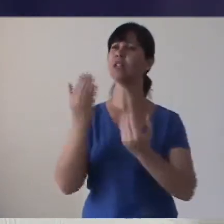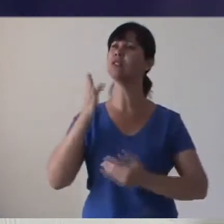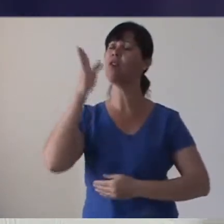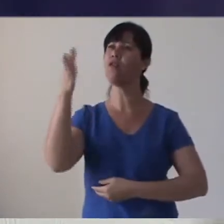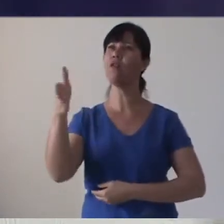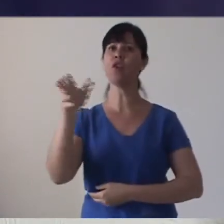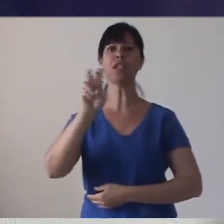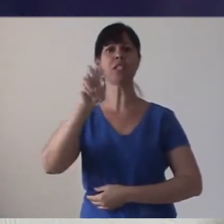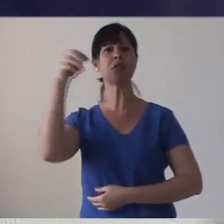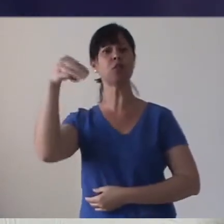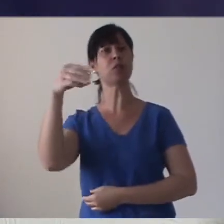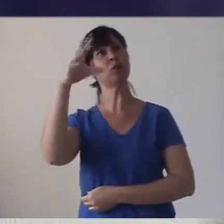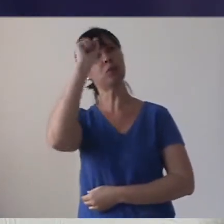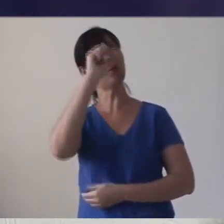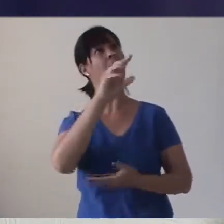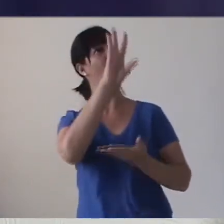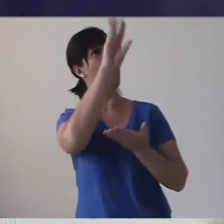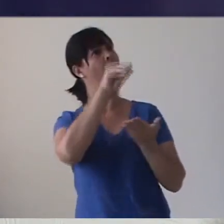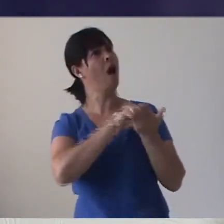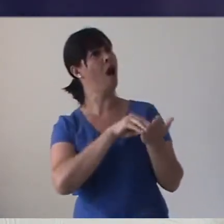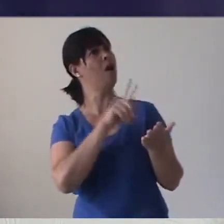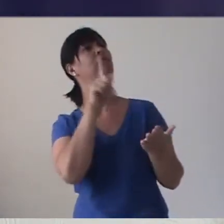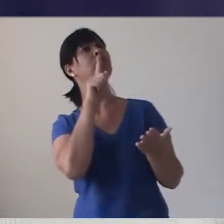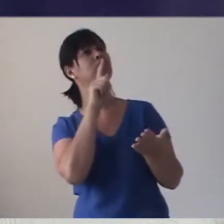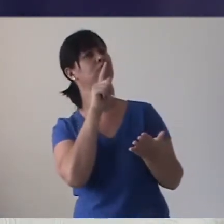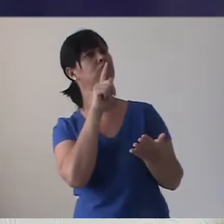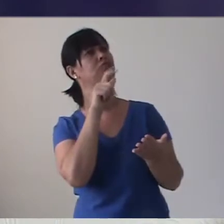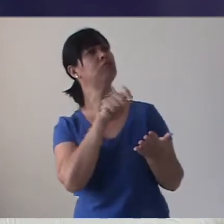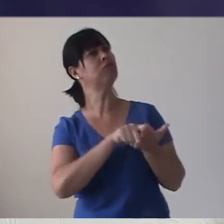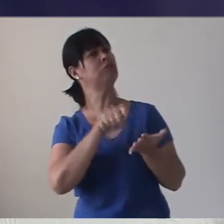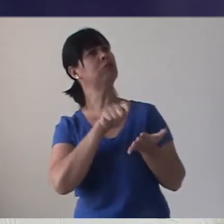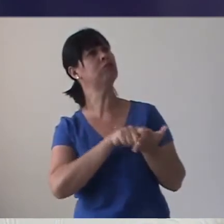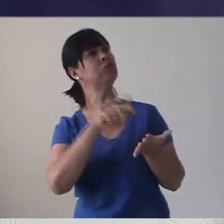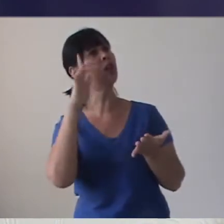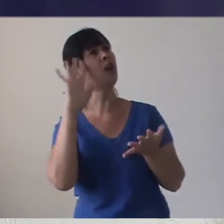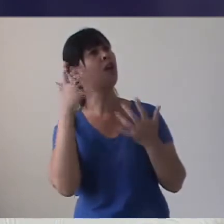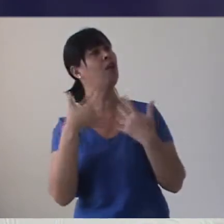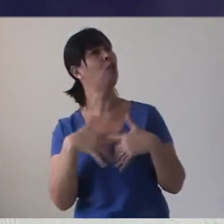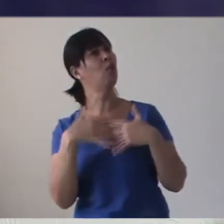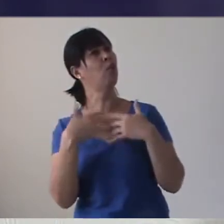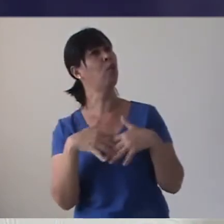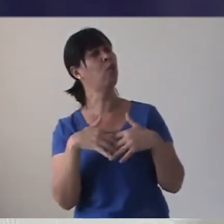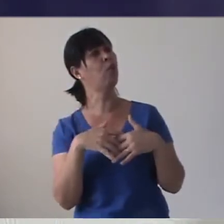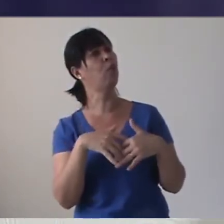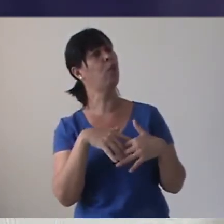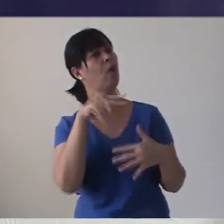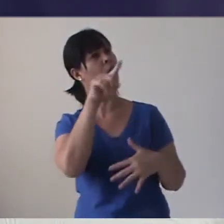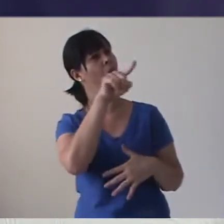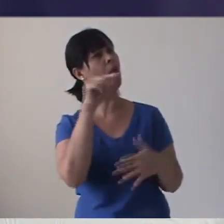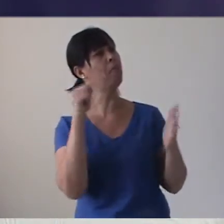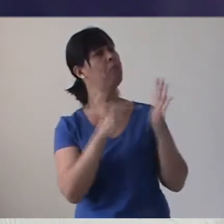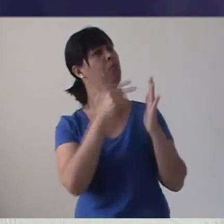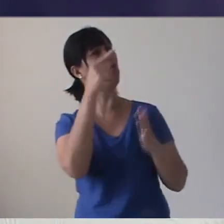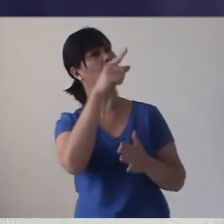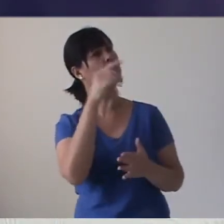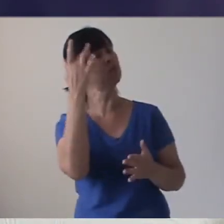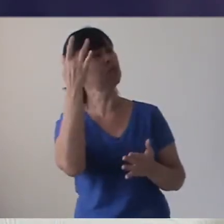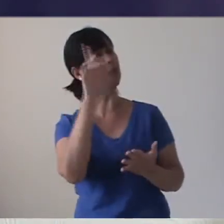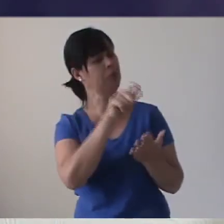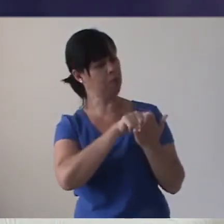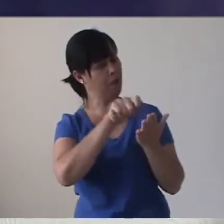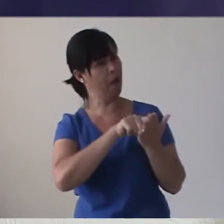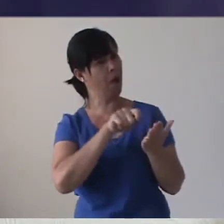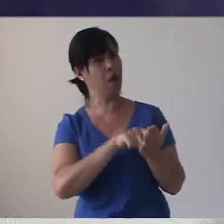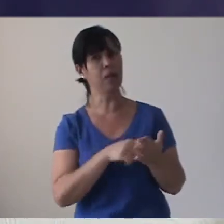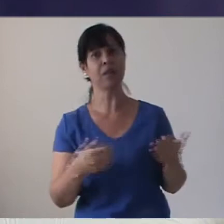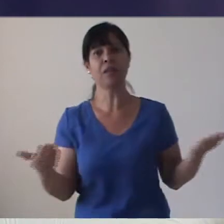nossa, não sabia, ótimo. Sabe? É assim. Esse é o ponto. E agora, nesse